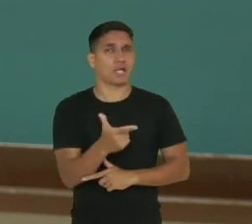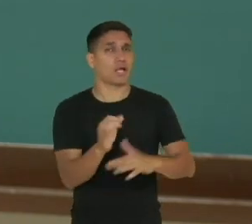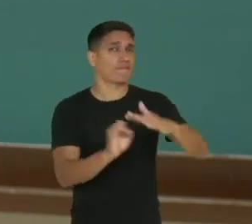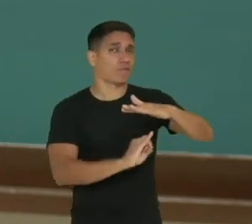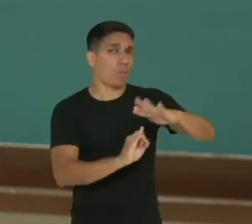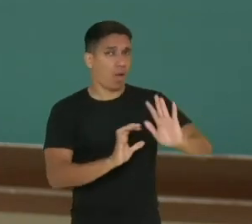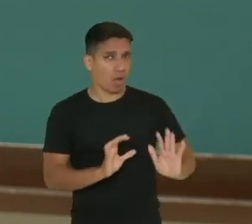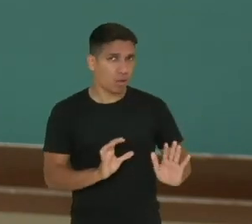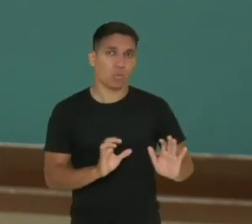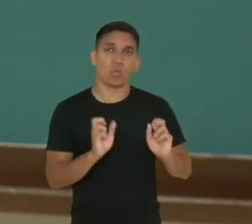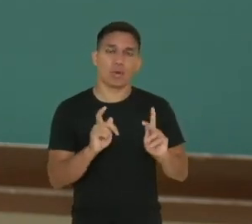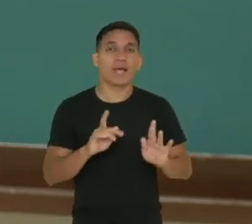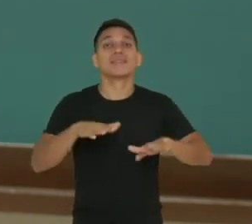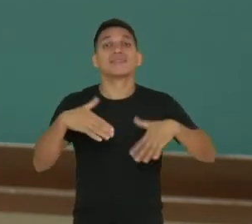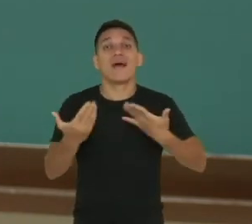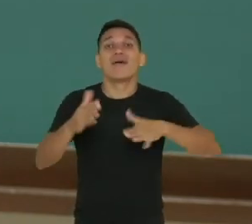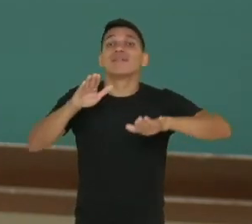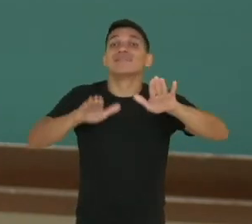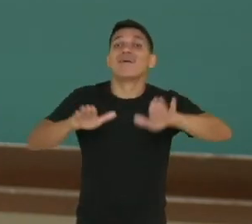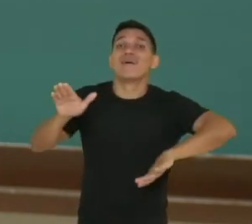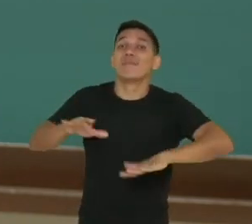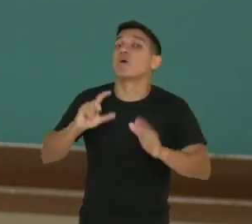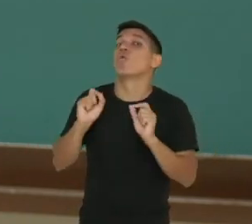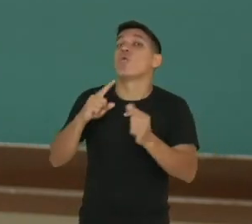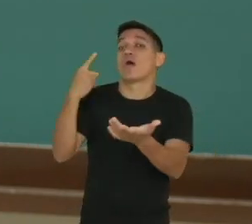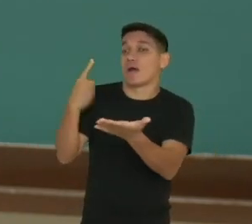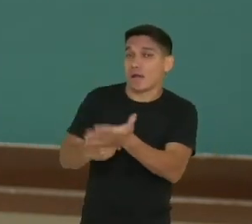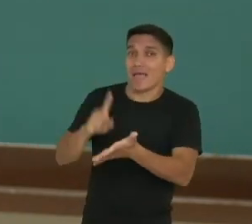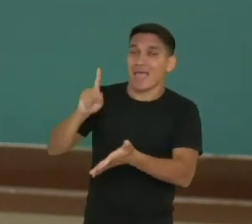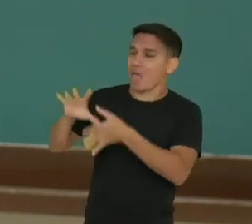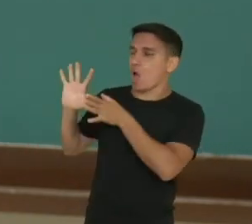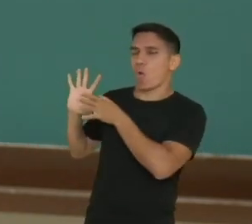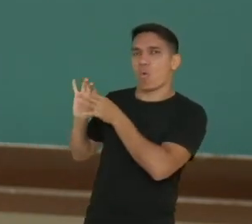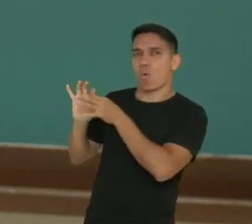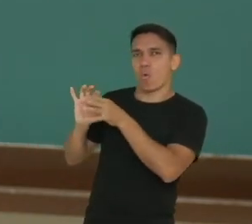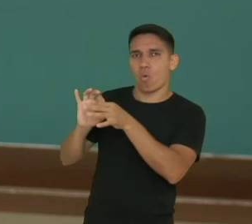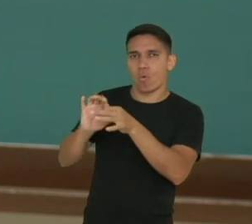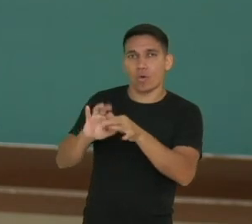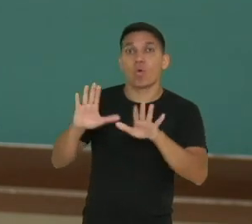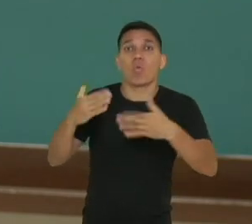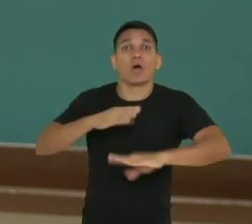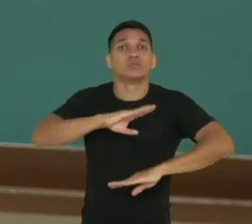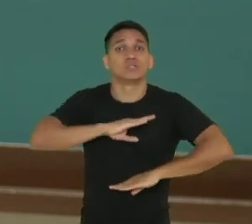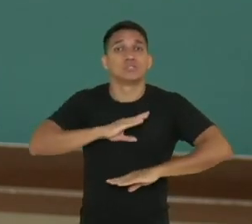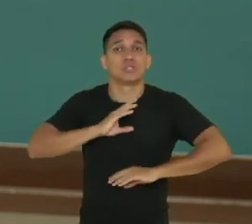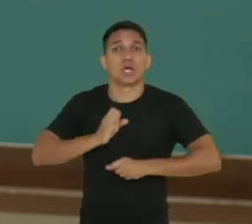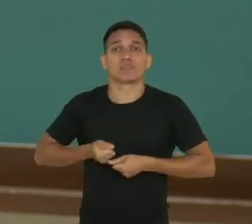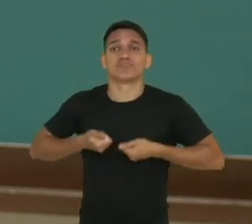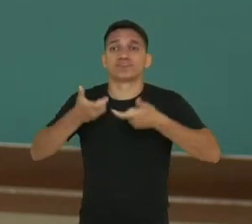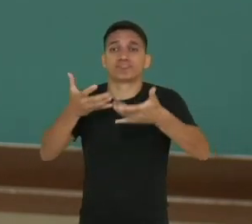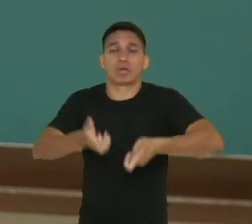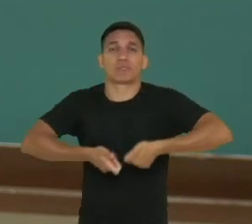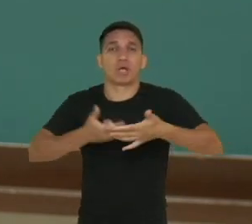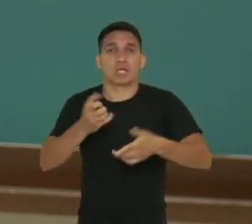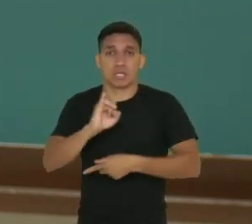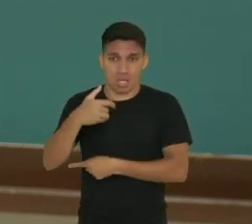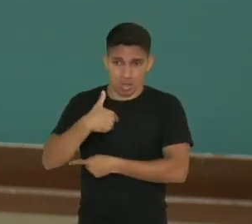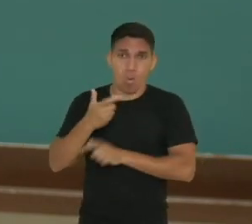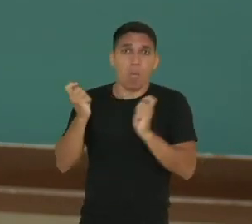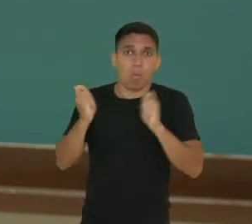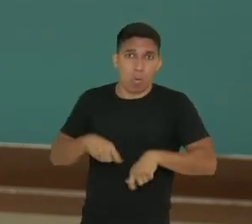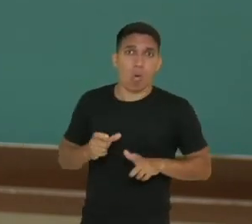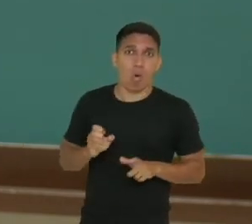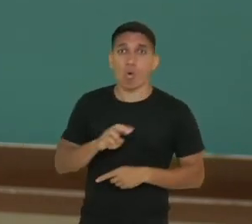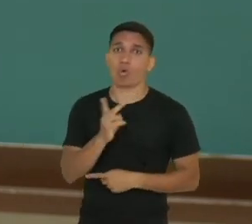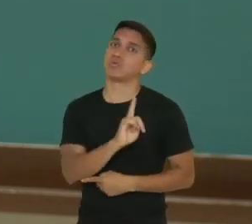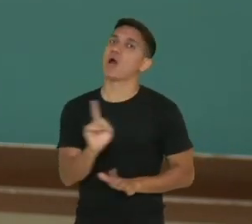informalidade, certo? Então, tudo que determina isso é o contexto. É a situação de fala, se eu posso ou não devo